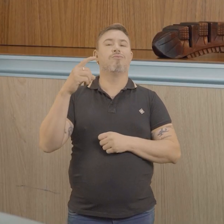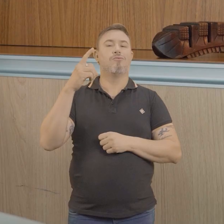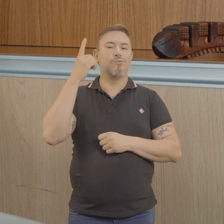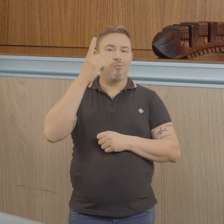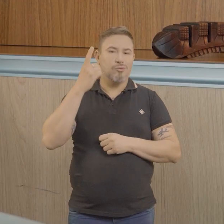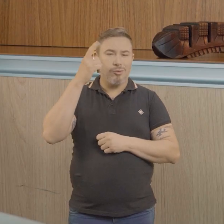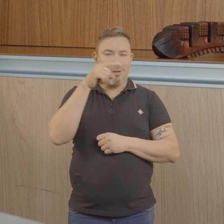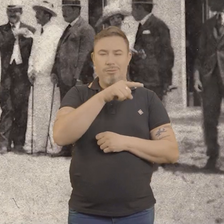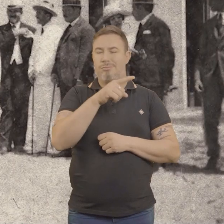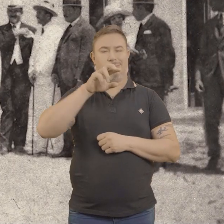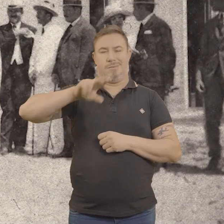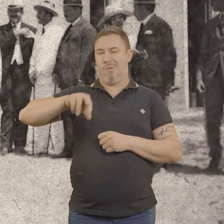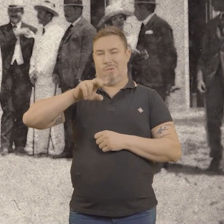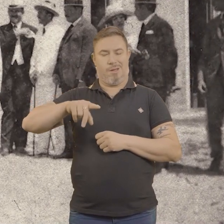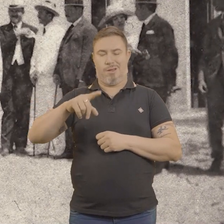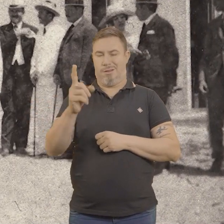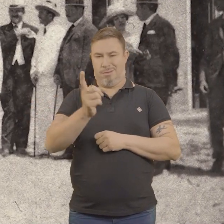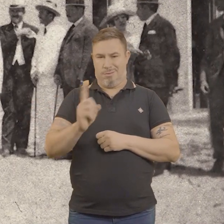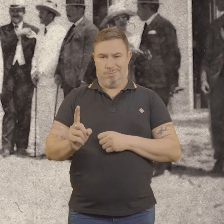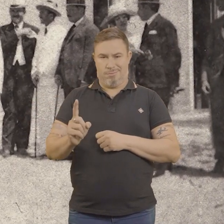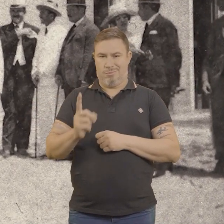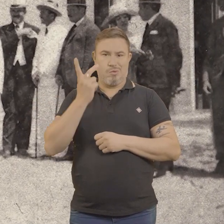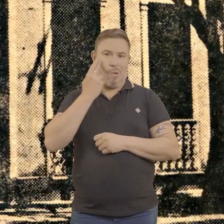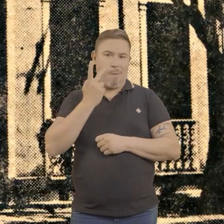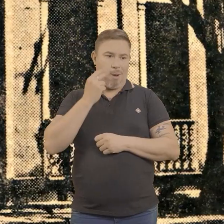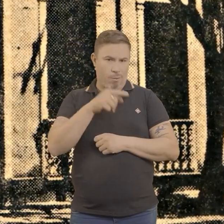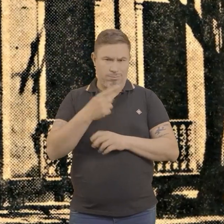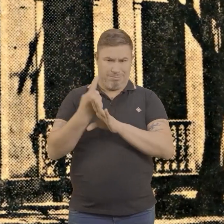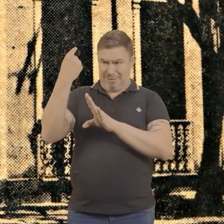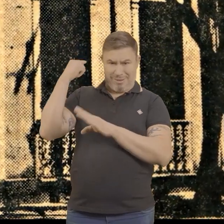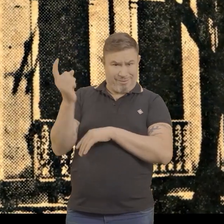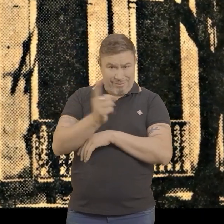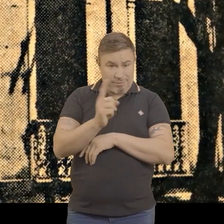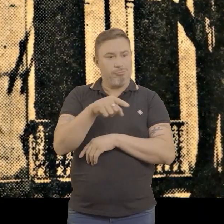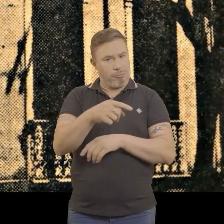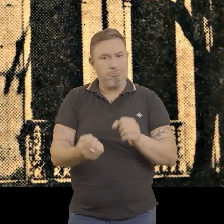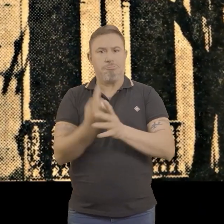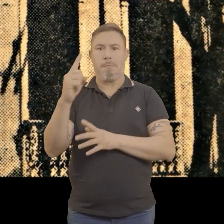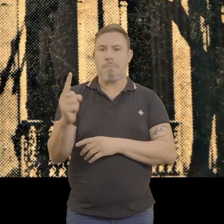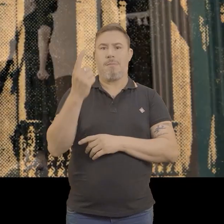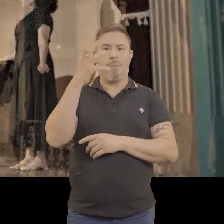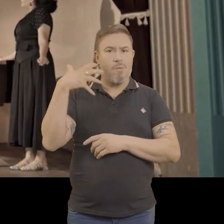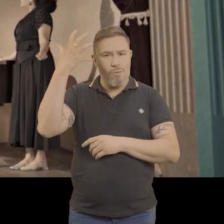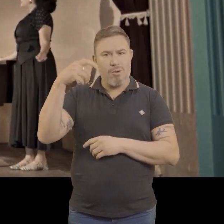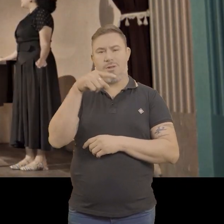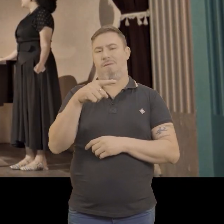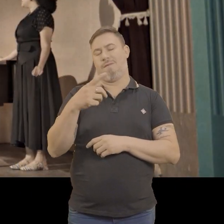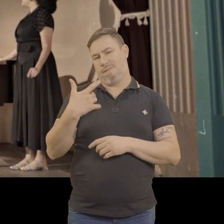época, né? Tinha as reuniões, tinham saraus, né?